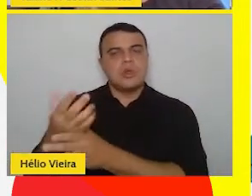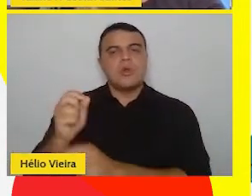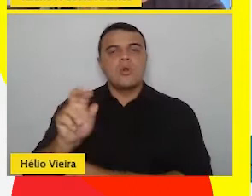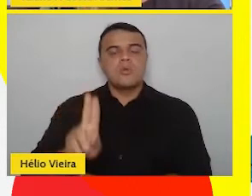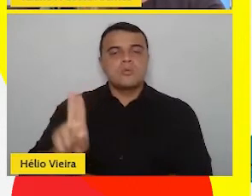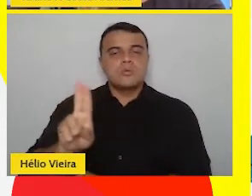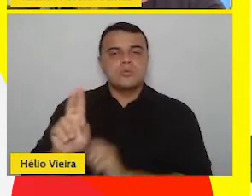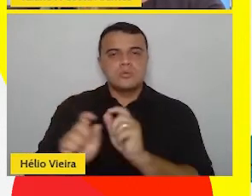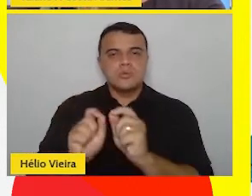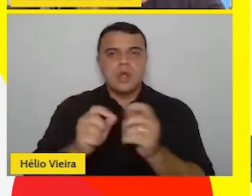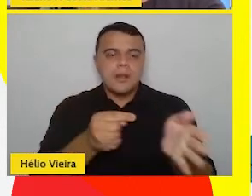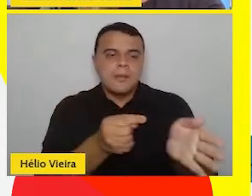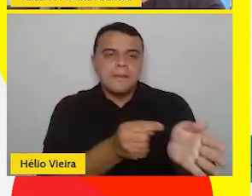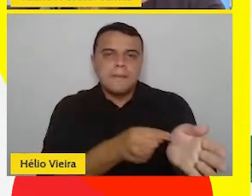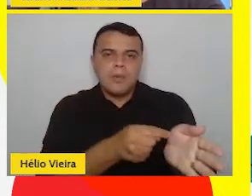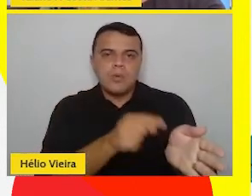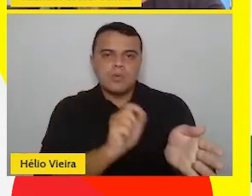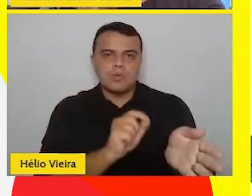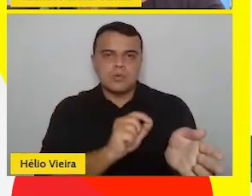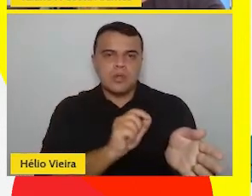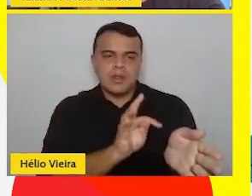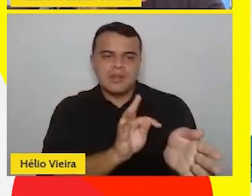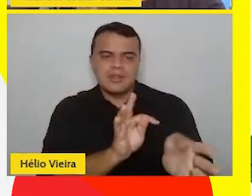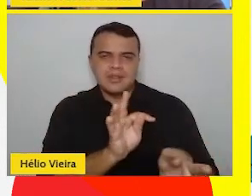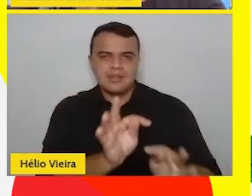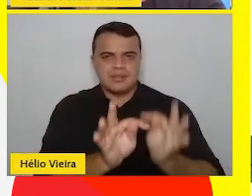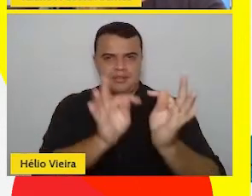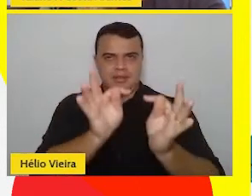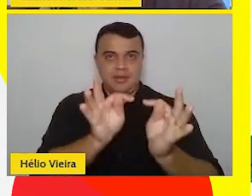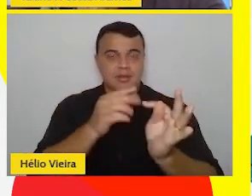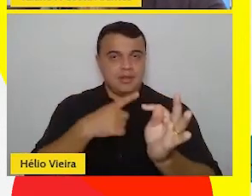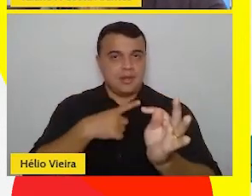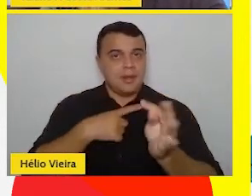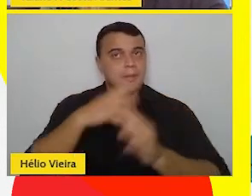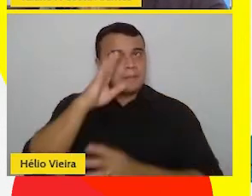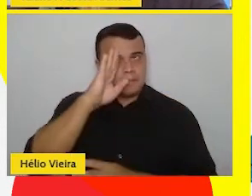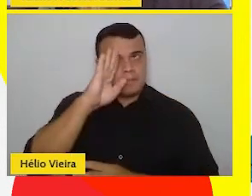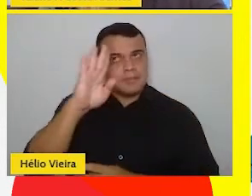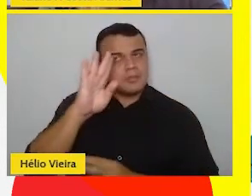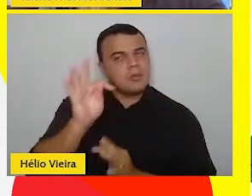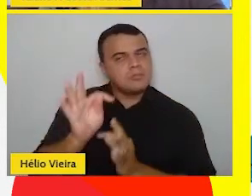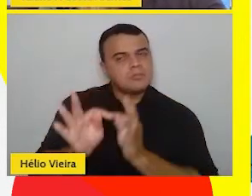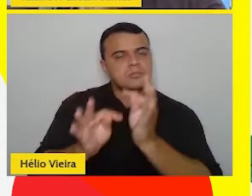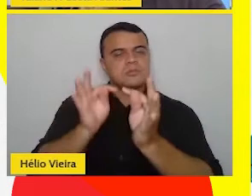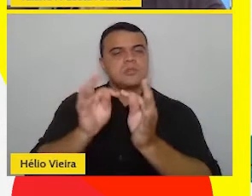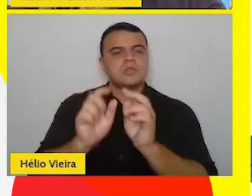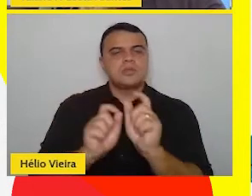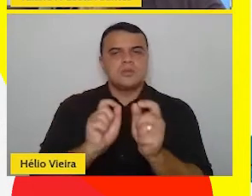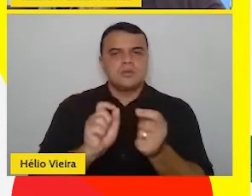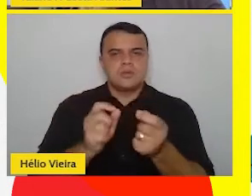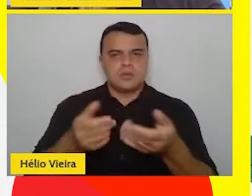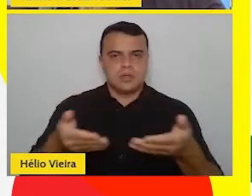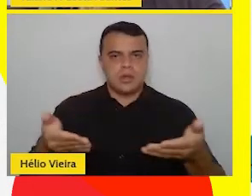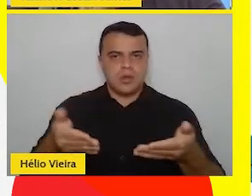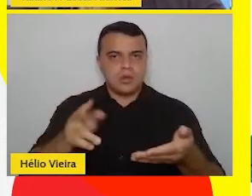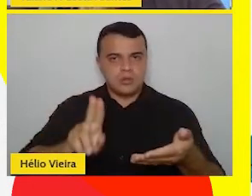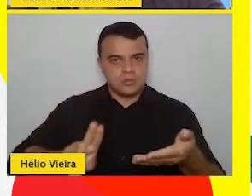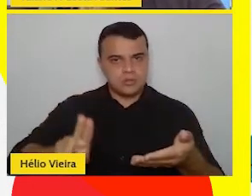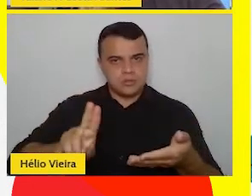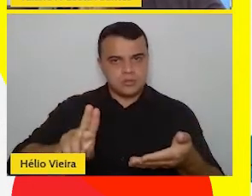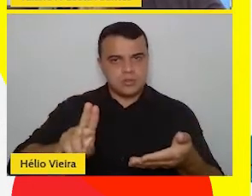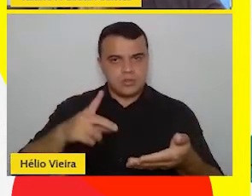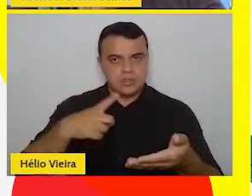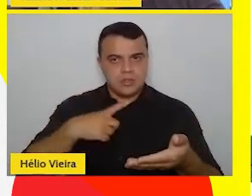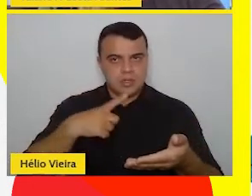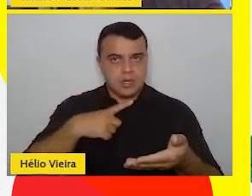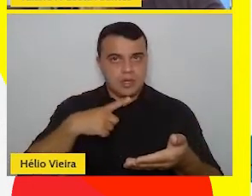utilizam o ponto como uma técnica, né? A principal técnica com